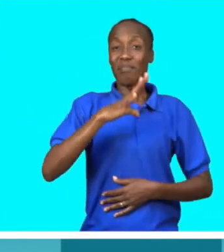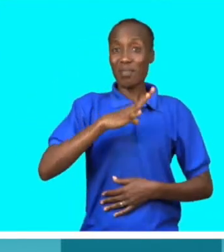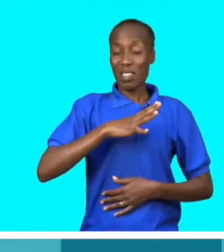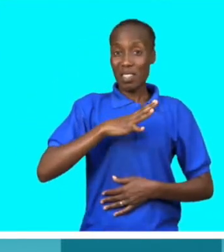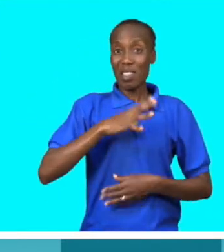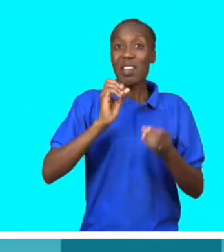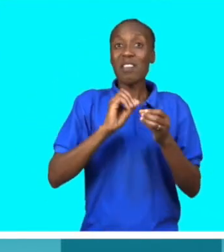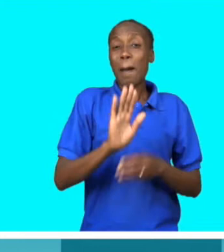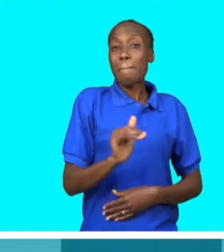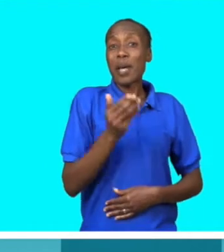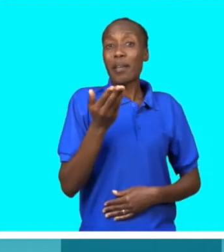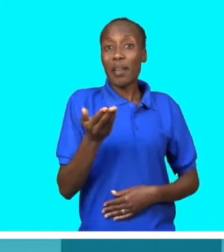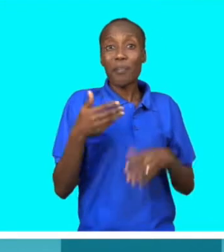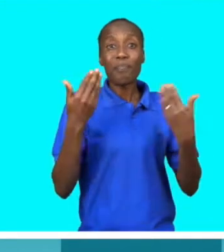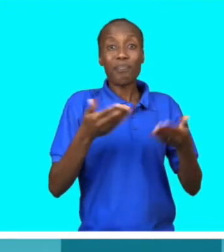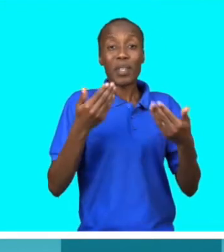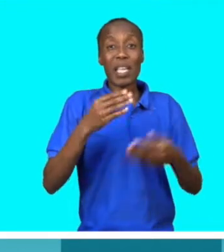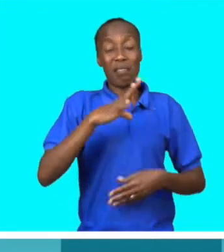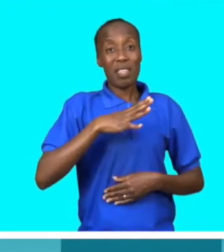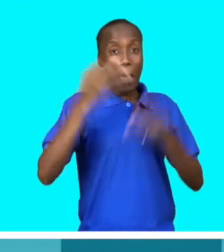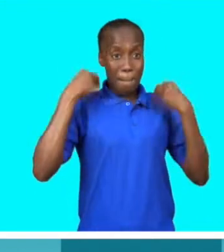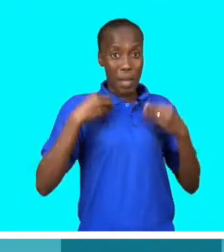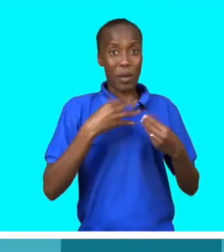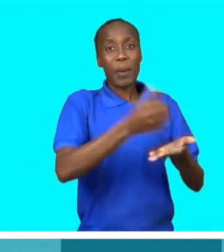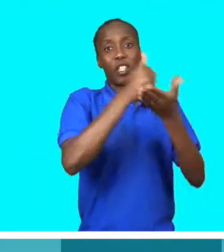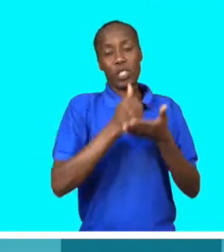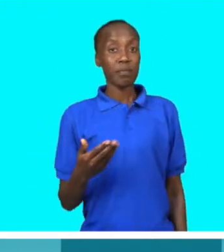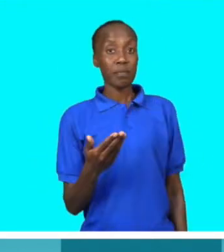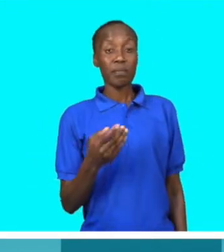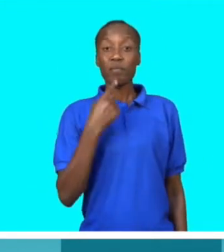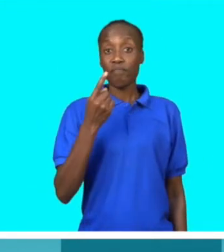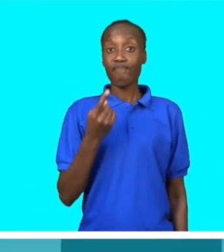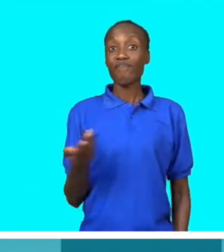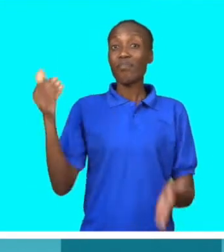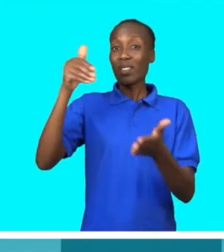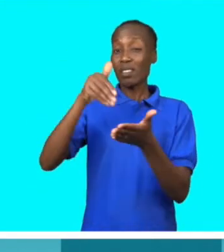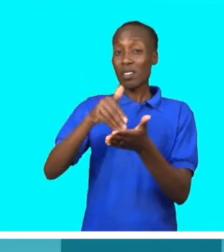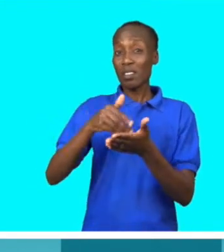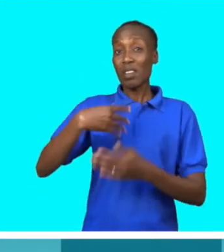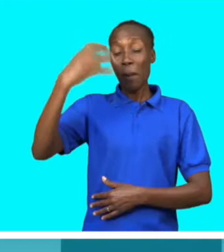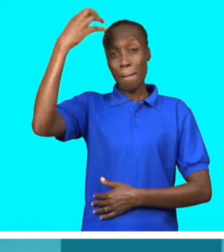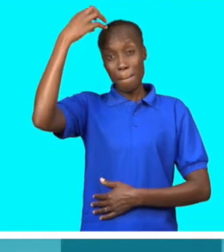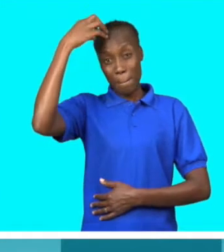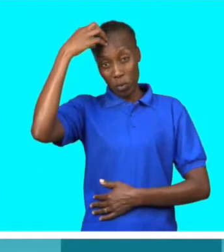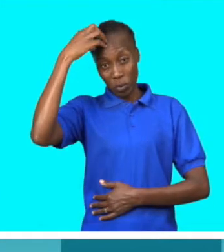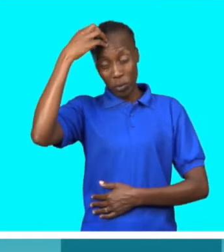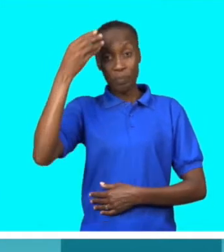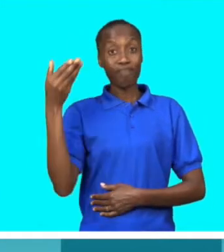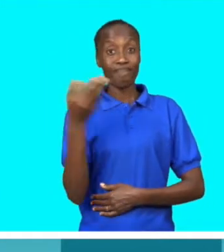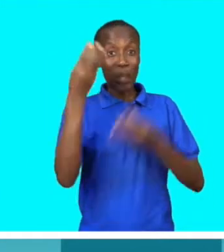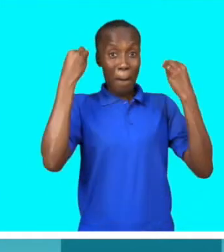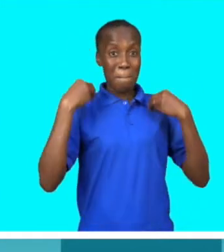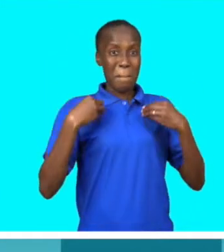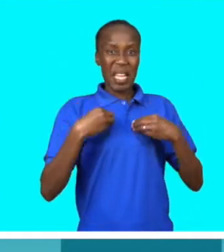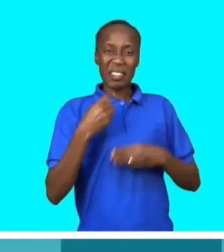colete para chamar paramédicos para ver o que eles podem fazer. Ido para Maputo, os paramédicos, também não